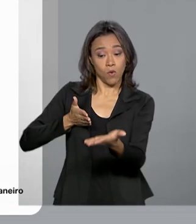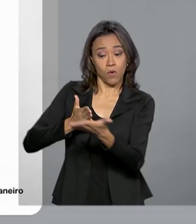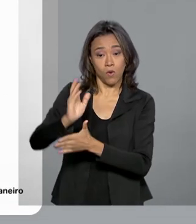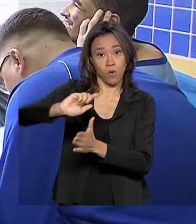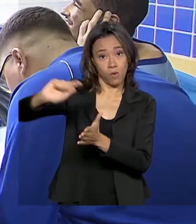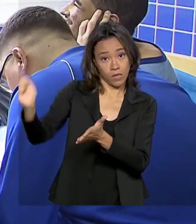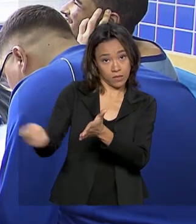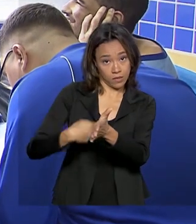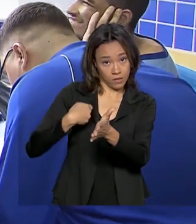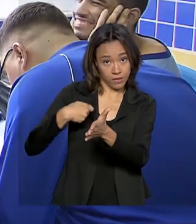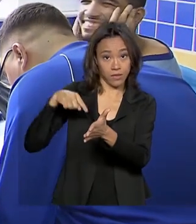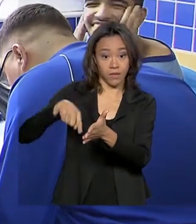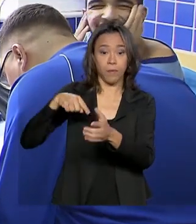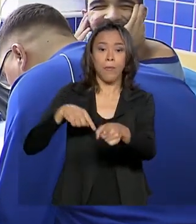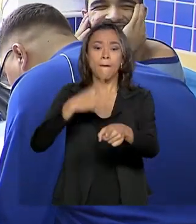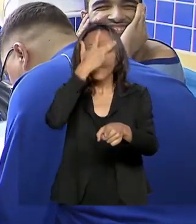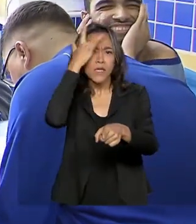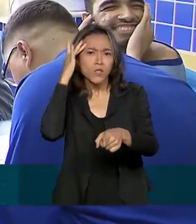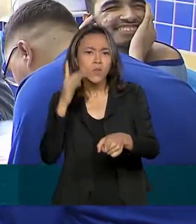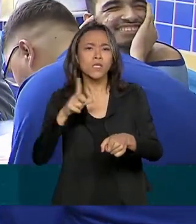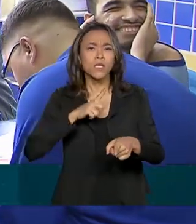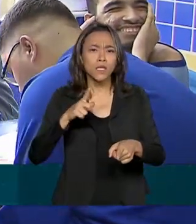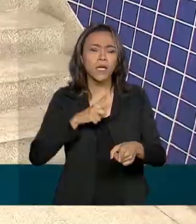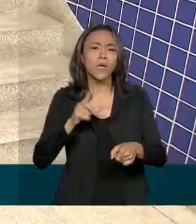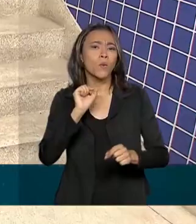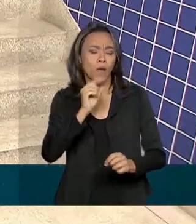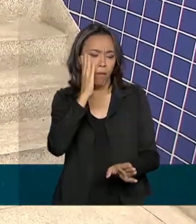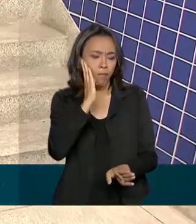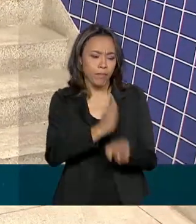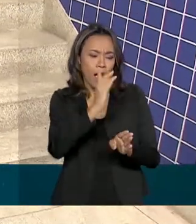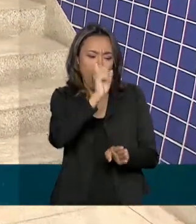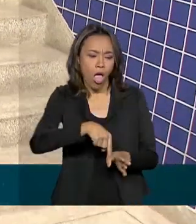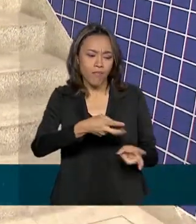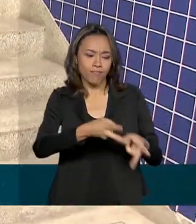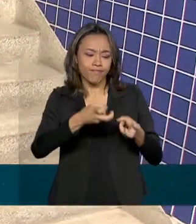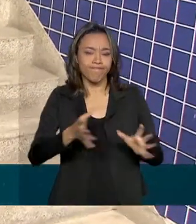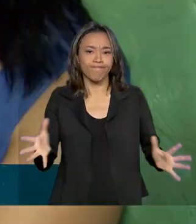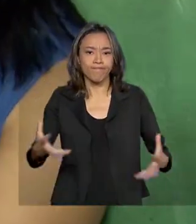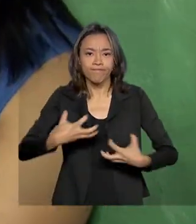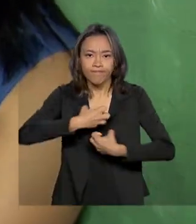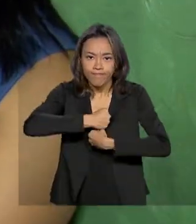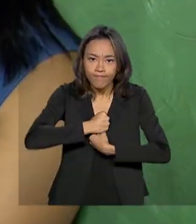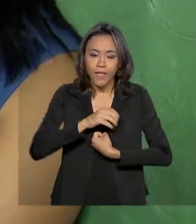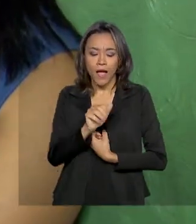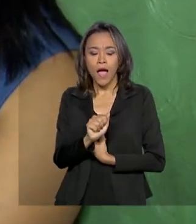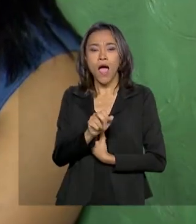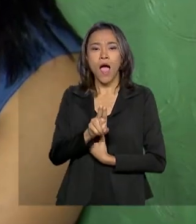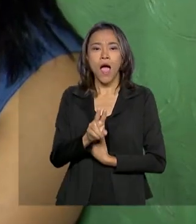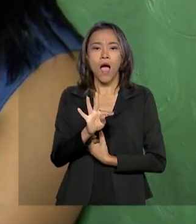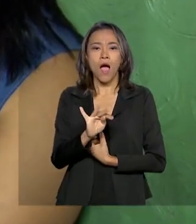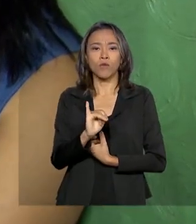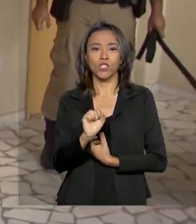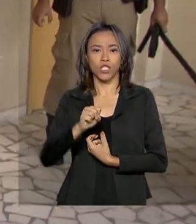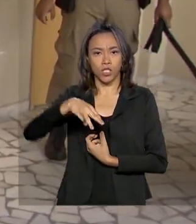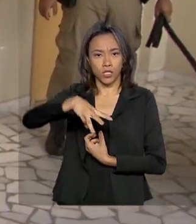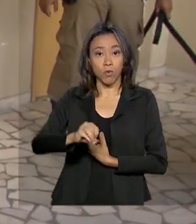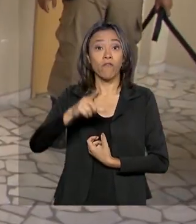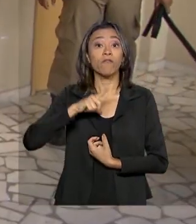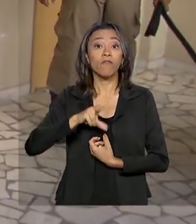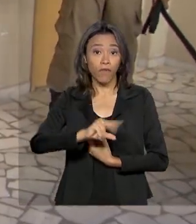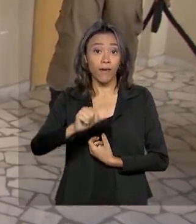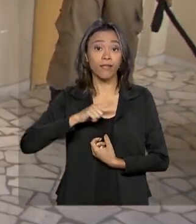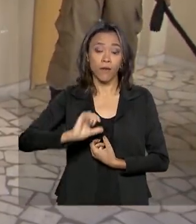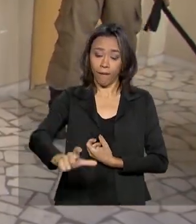Romeu Mion, pessoas com diagnóstico de autismo terão direito a uma carteirinha que vai garantir atendimento prioritário em